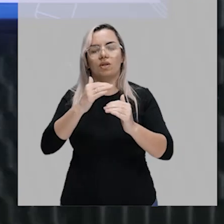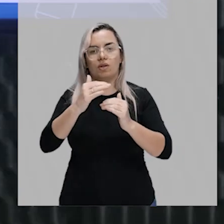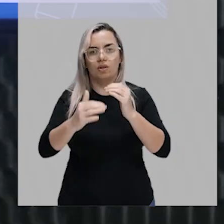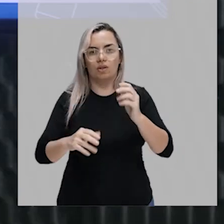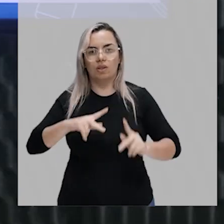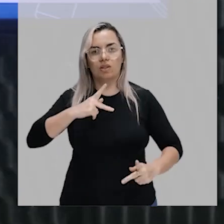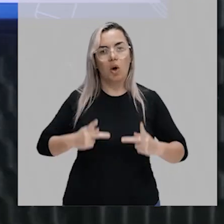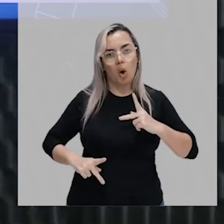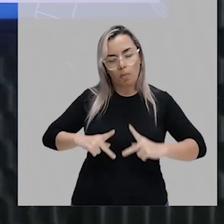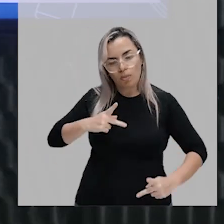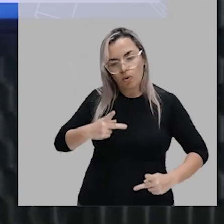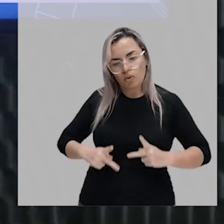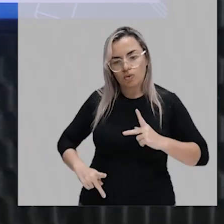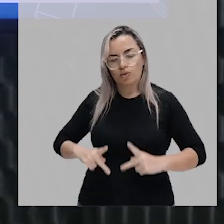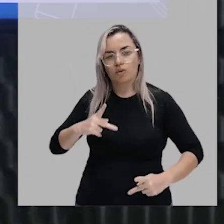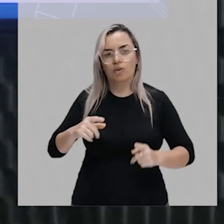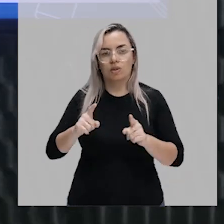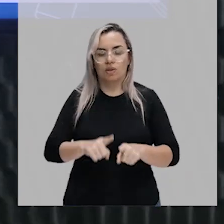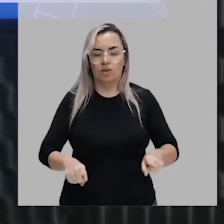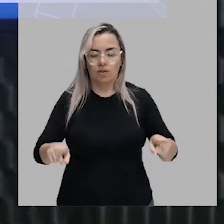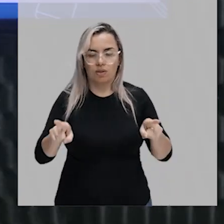desse hormônio, tá?